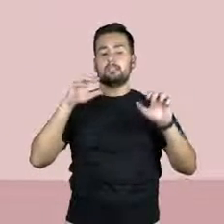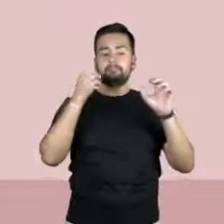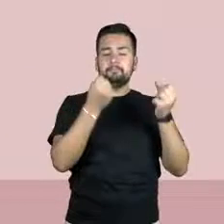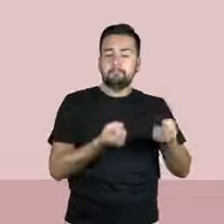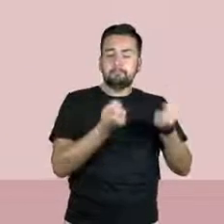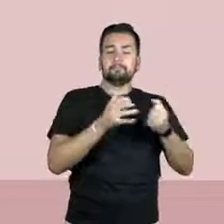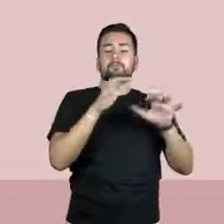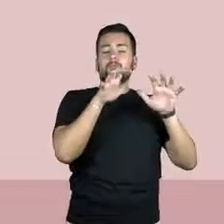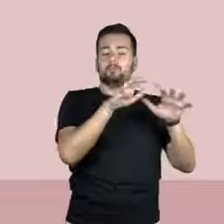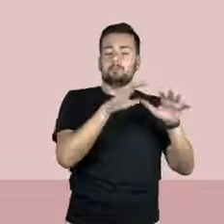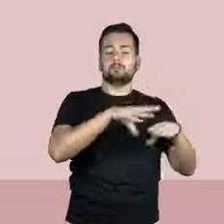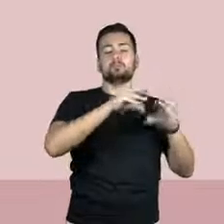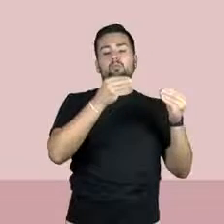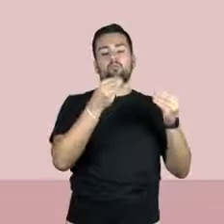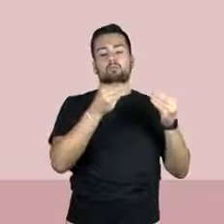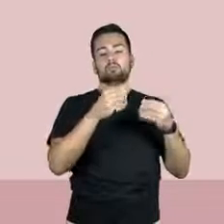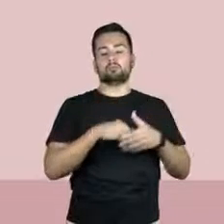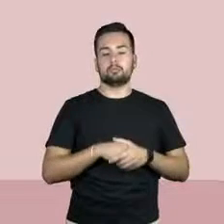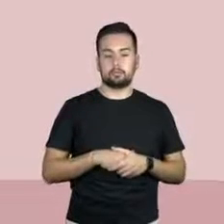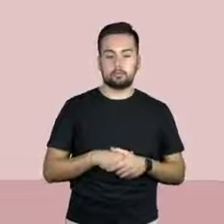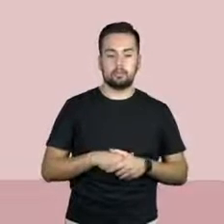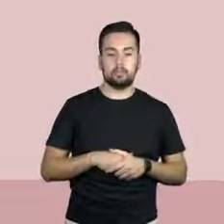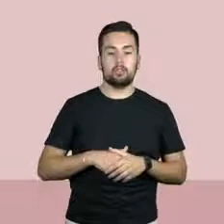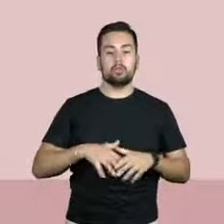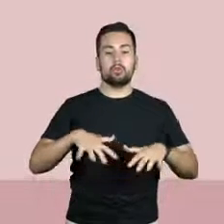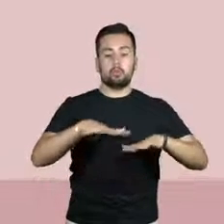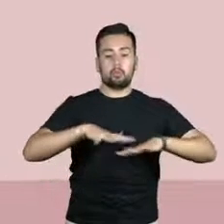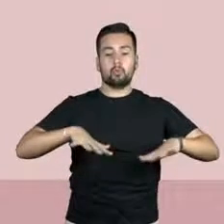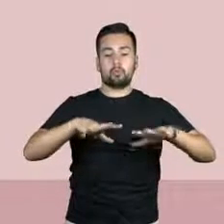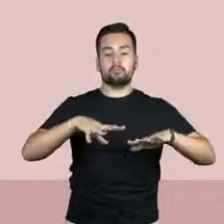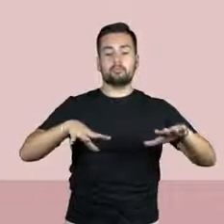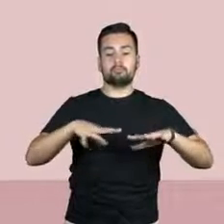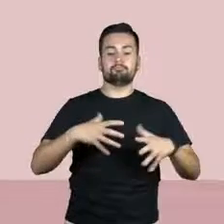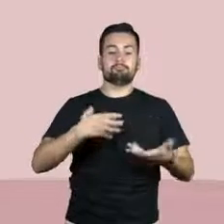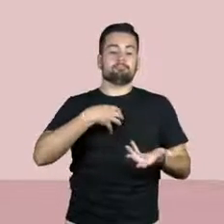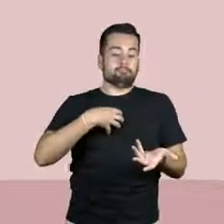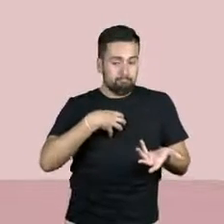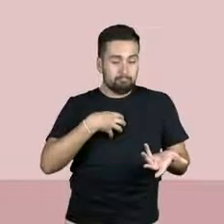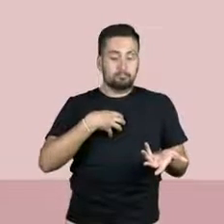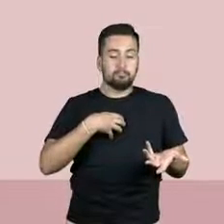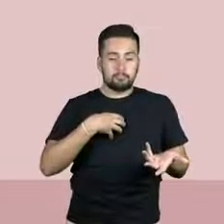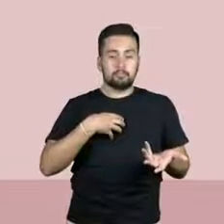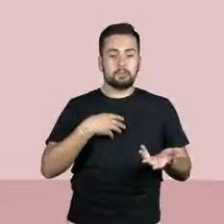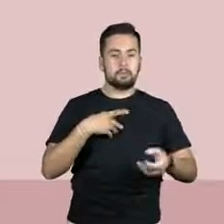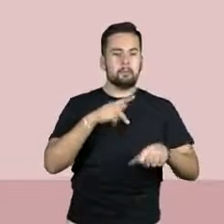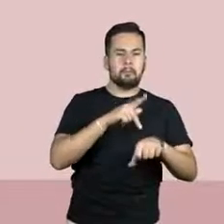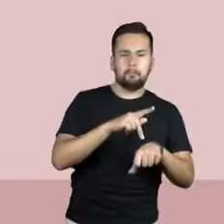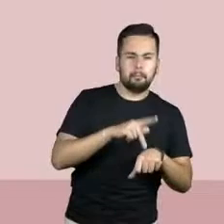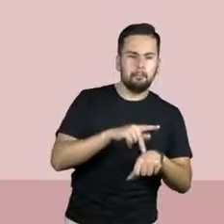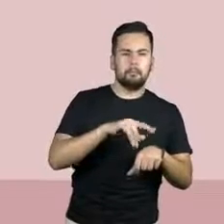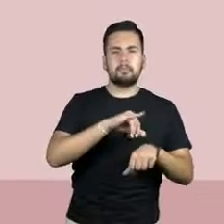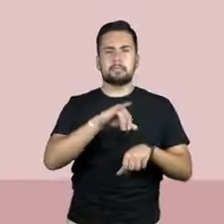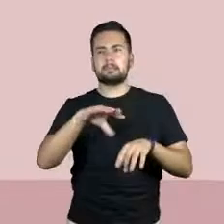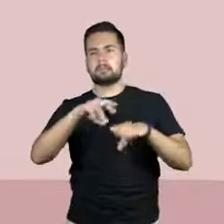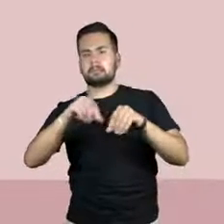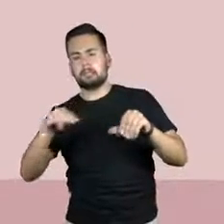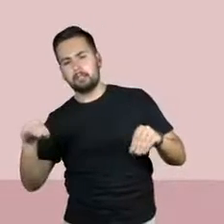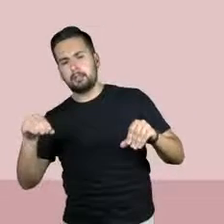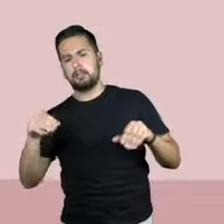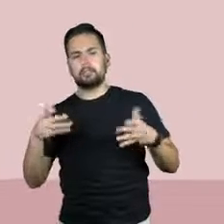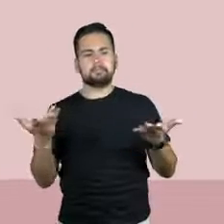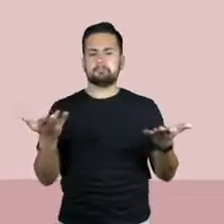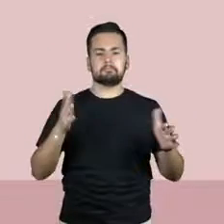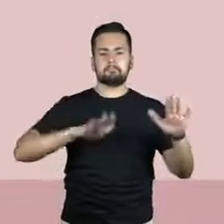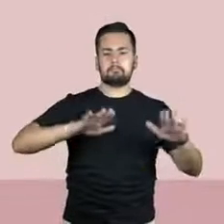dela, tá? As condições do solo, a formação geológica e a forma como esses estratos